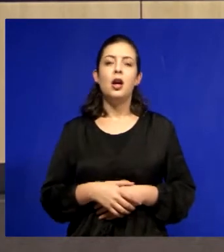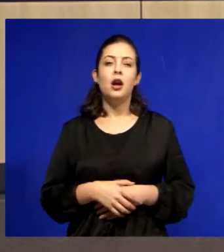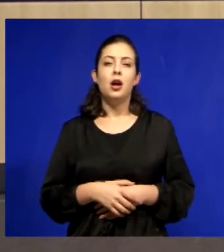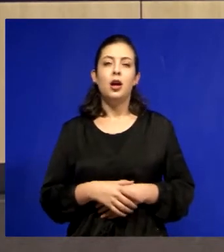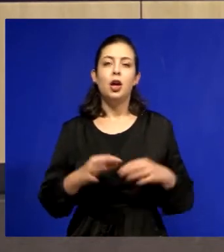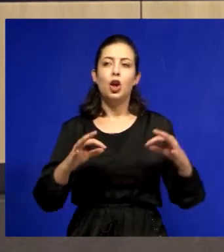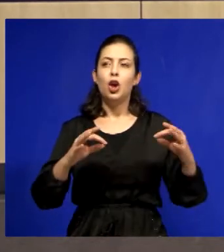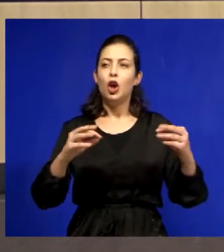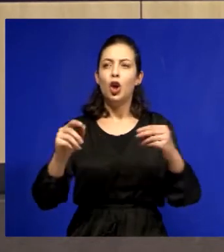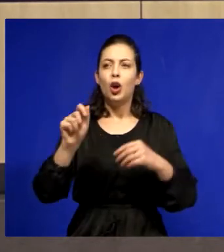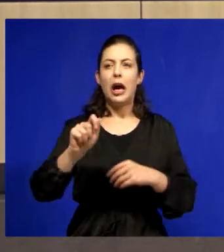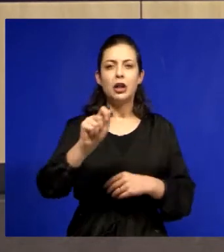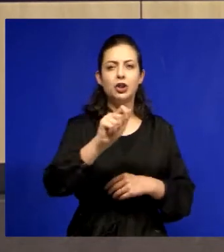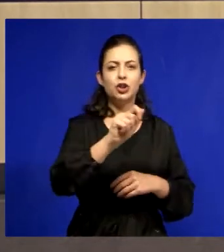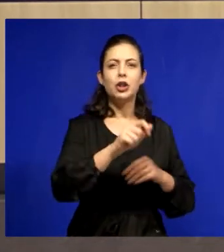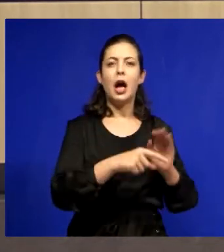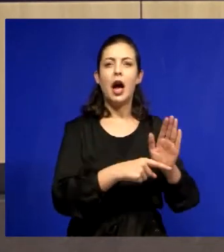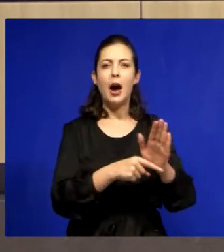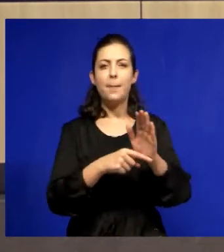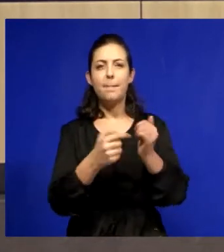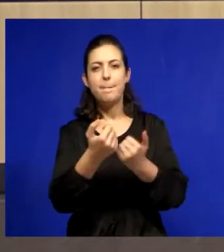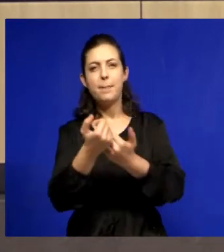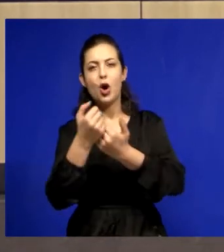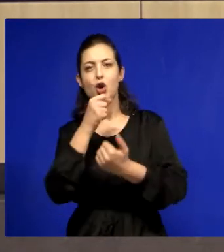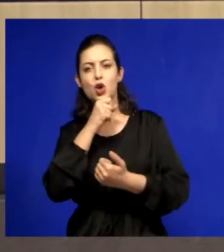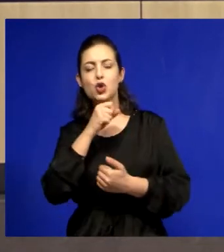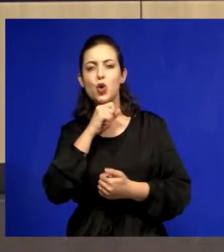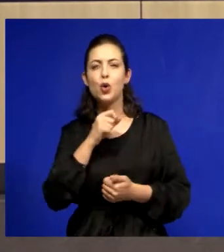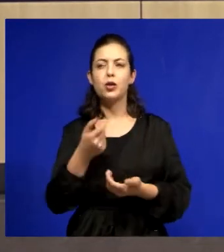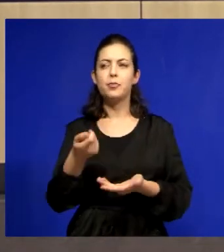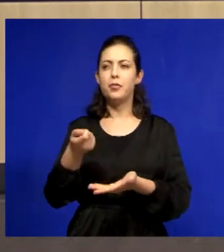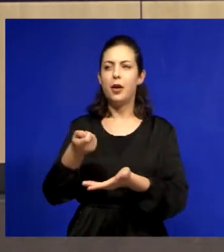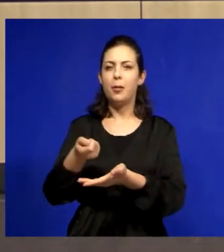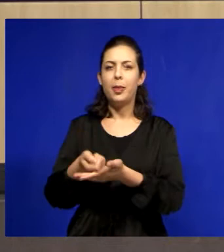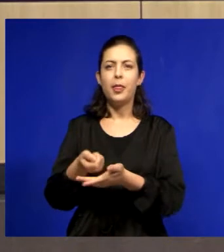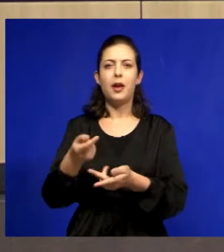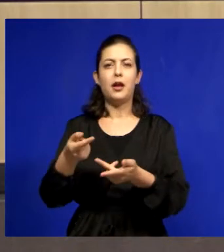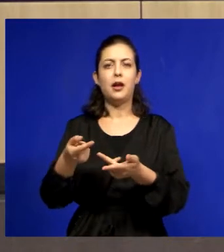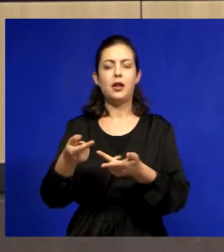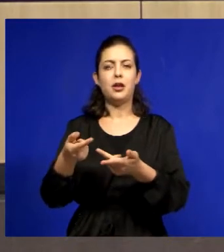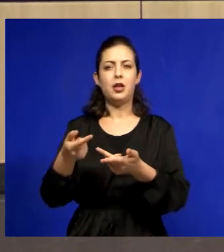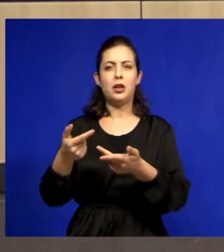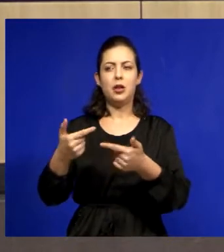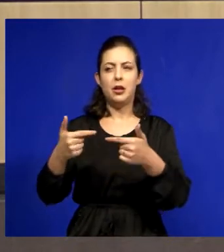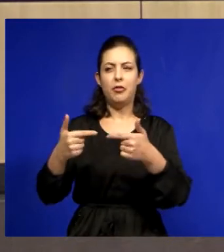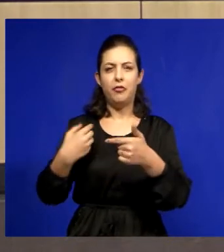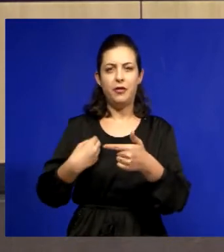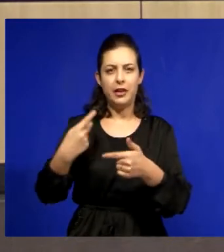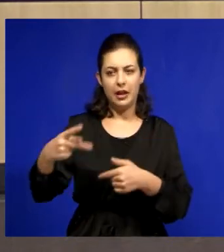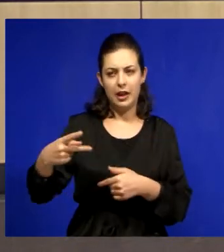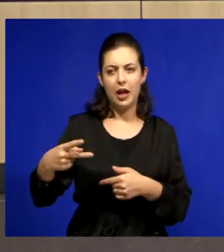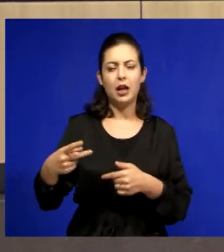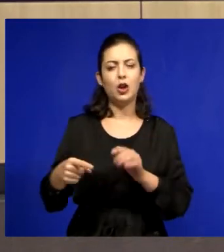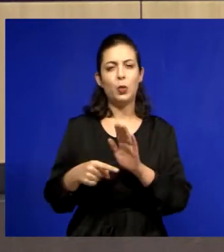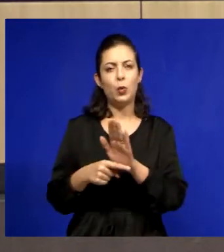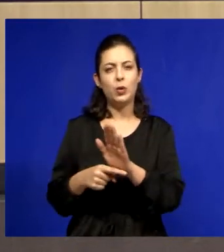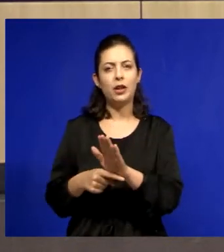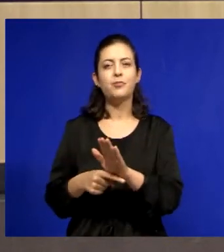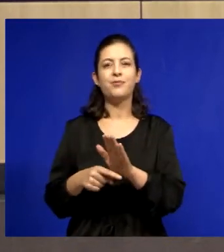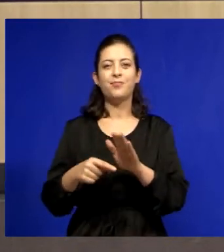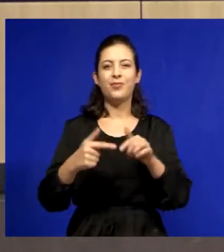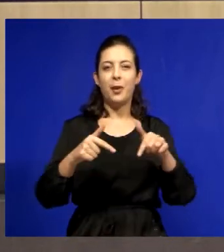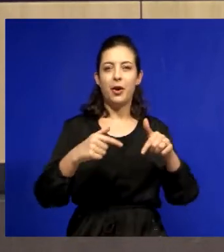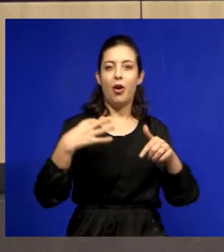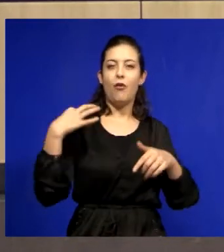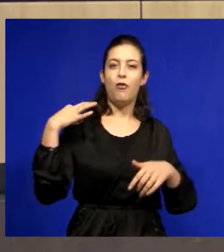em prol dos idosos o seu custeio e o seu andar está basicamente é em cima do